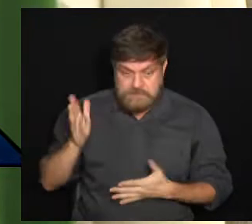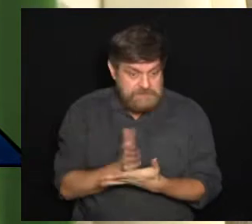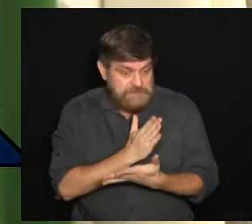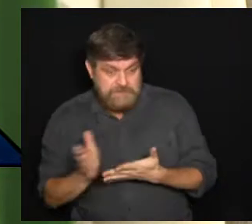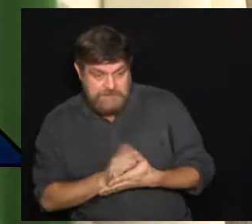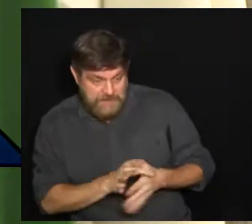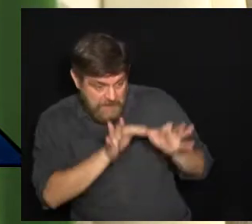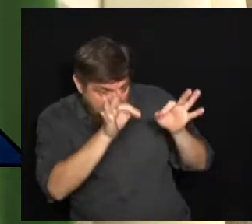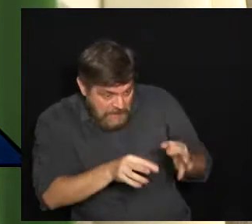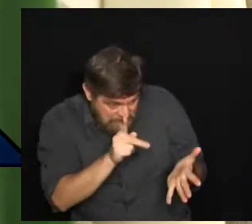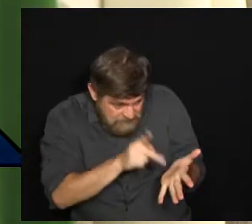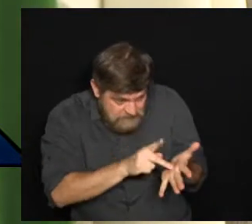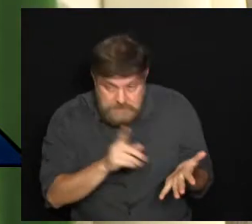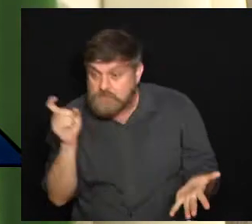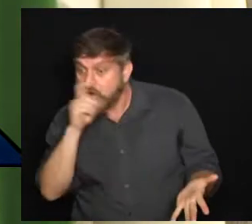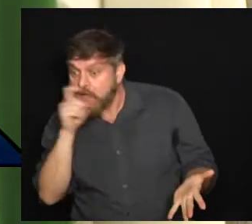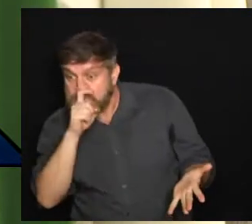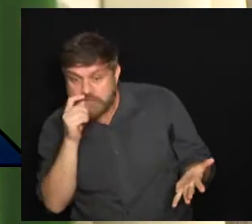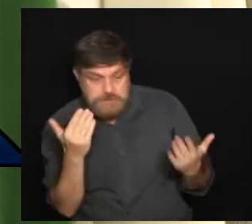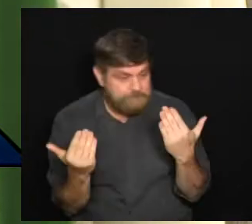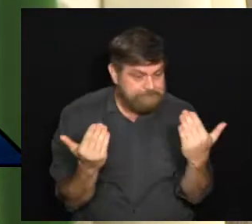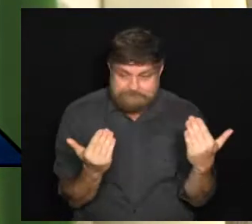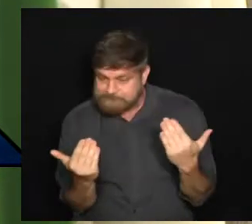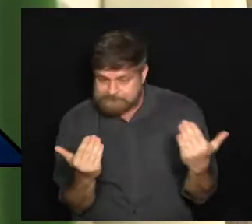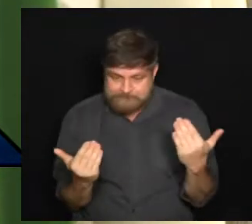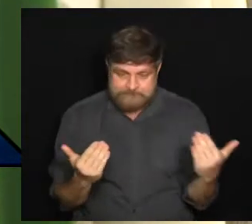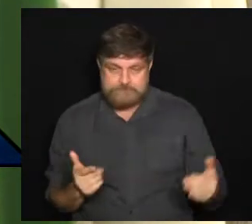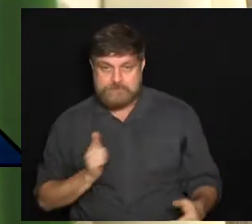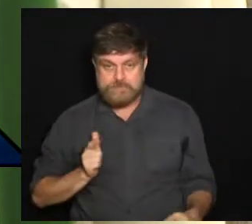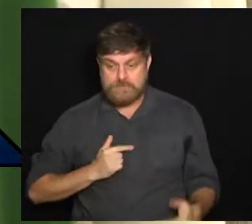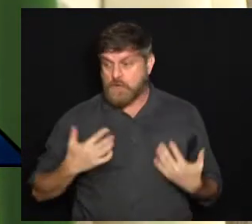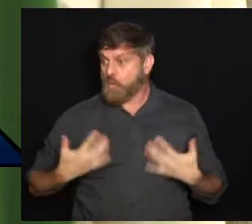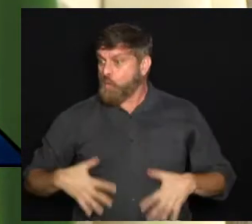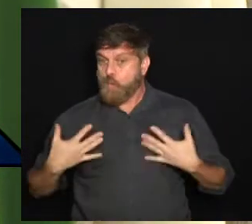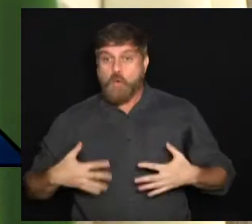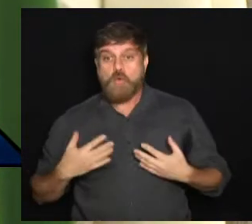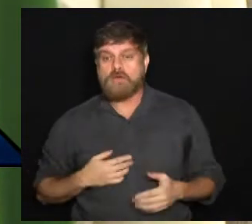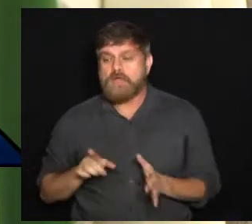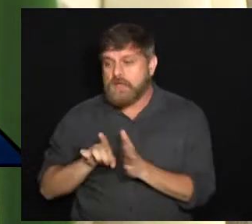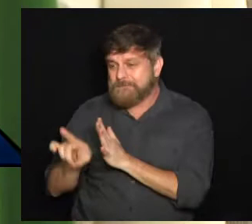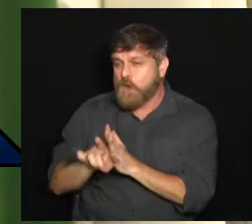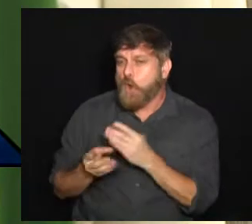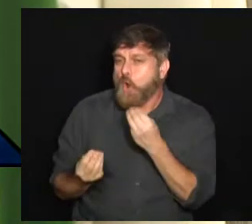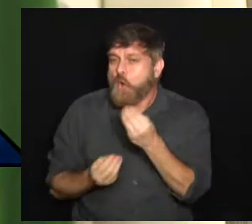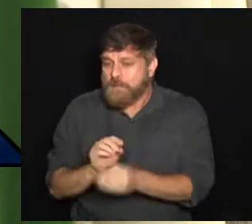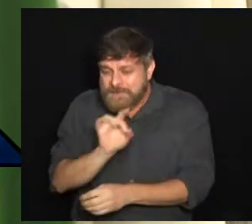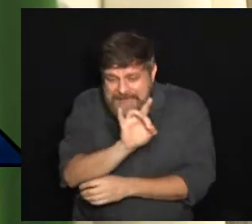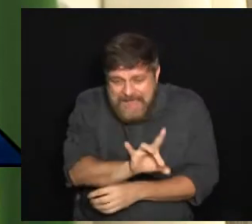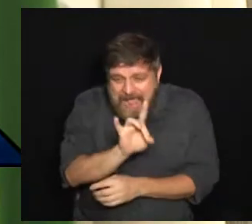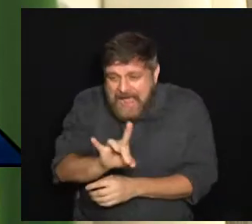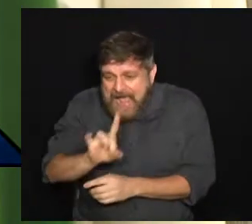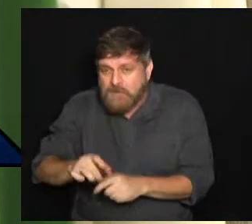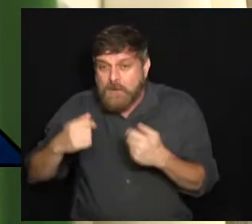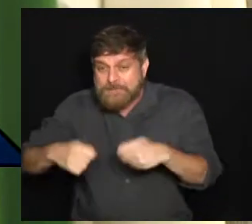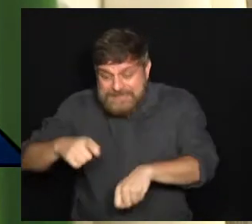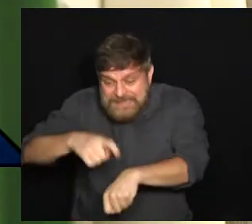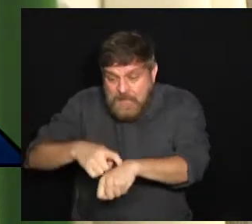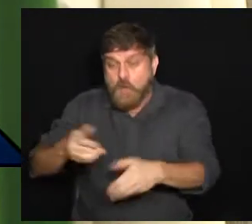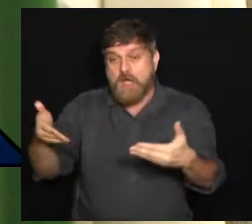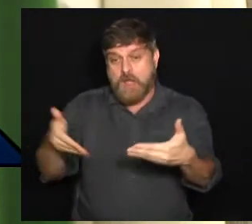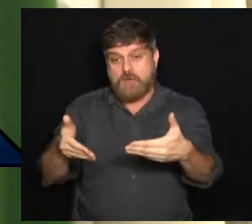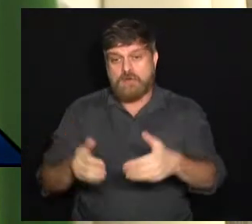o que é verdade, o que não é, e acabam se alarmando. Quais os cuidados que cada um de nós devemos ter neste